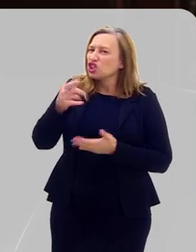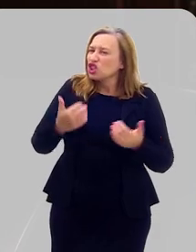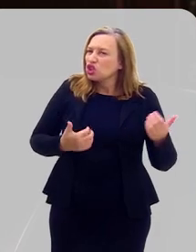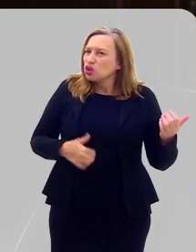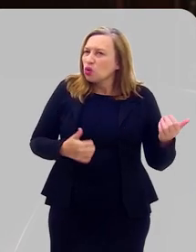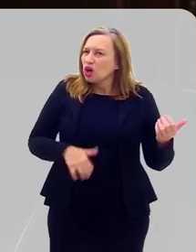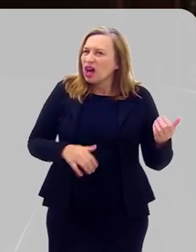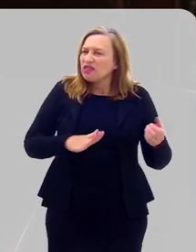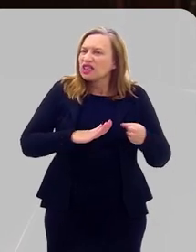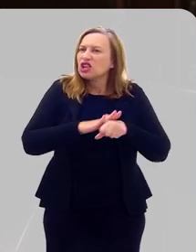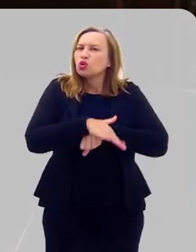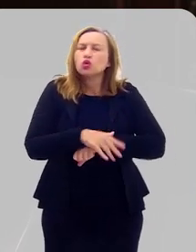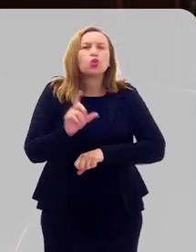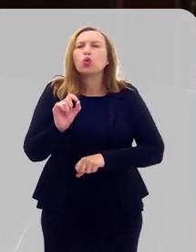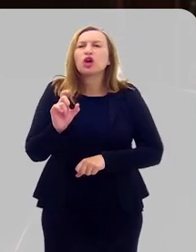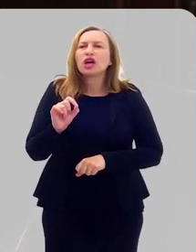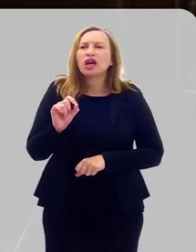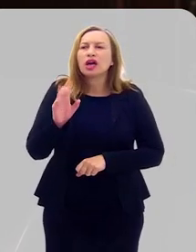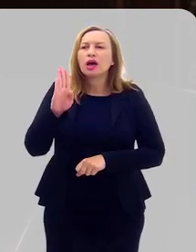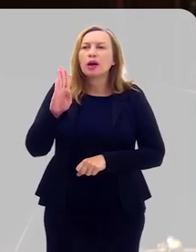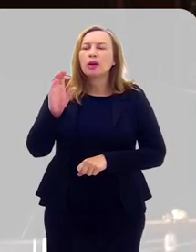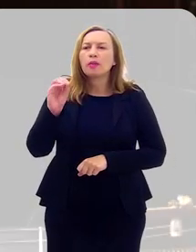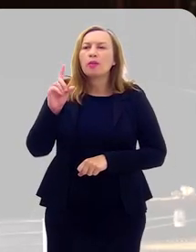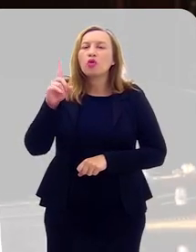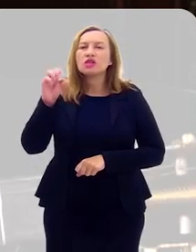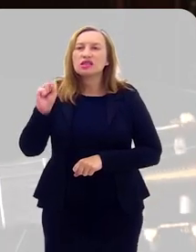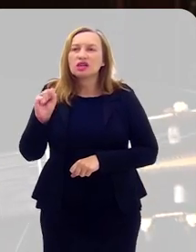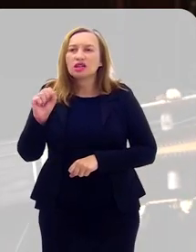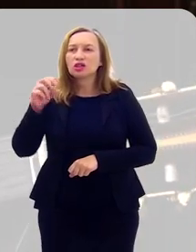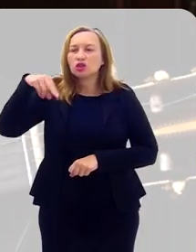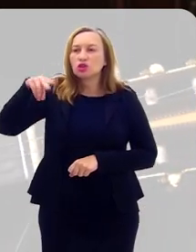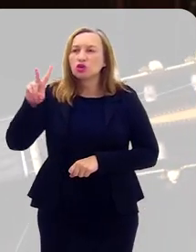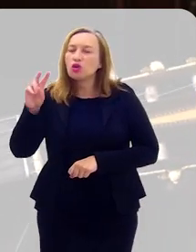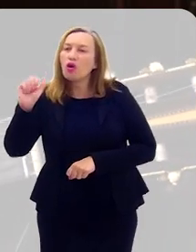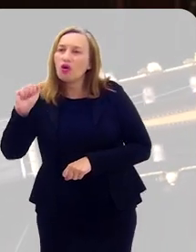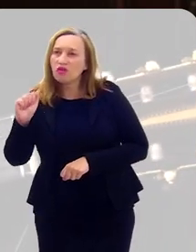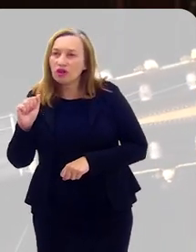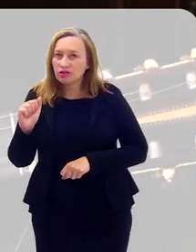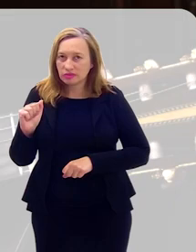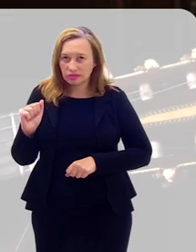um pergunta. O que tu tocava na noite lá? O que, que tu tocava Bossa lá? Nova. Isso, o que, que tu tocava?